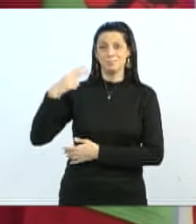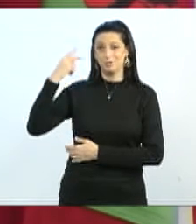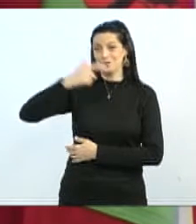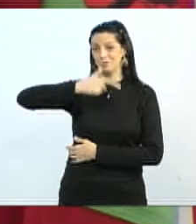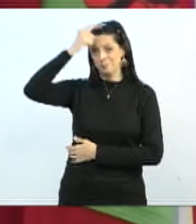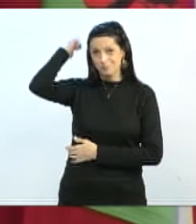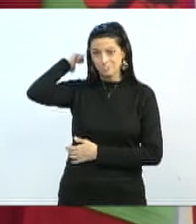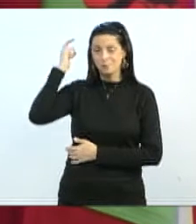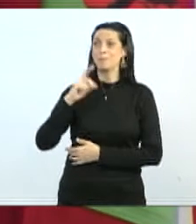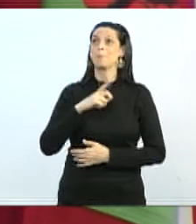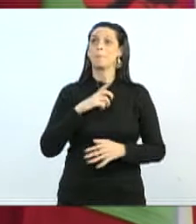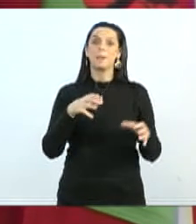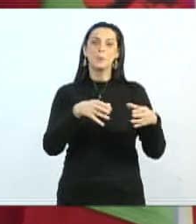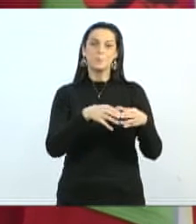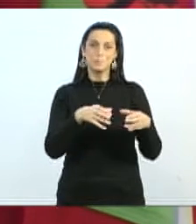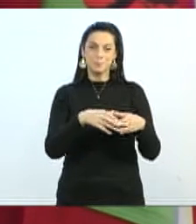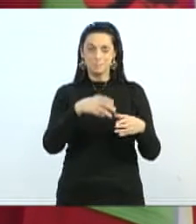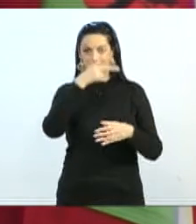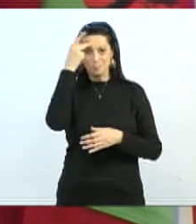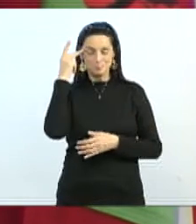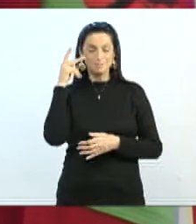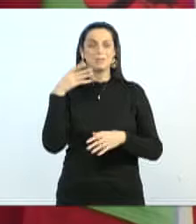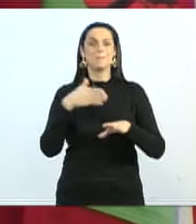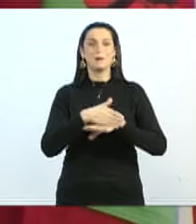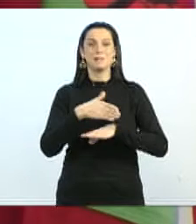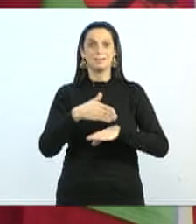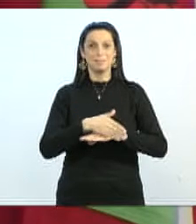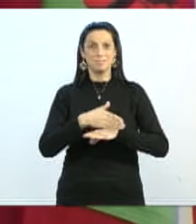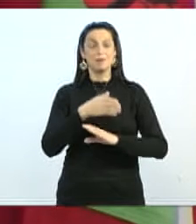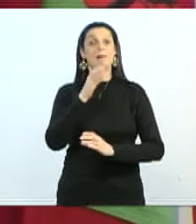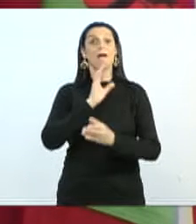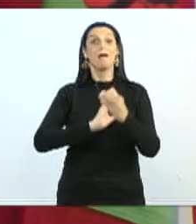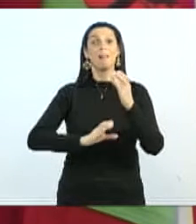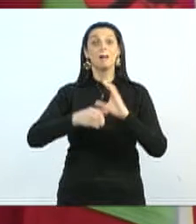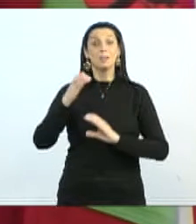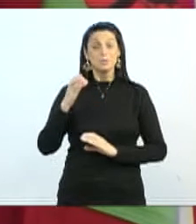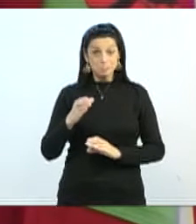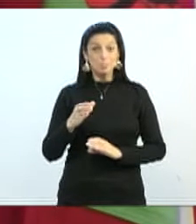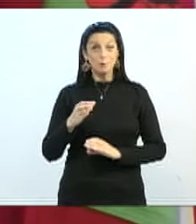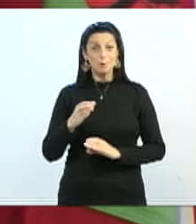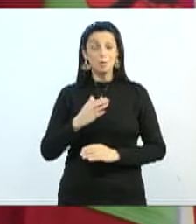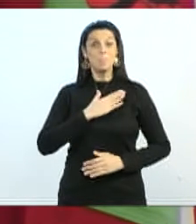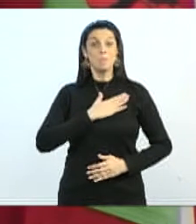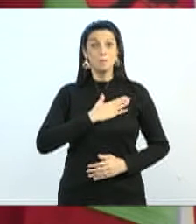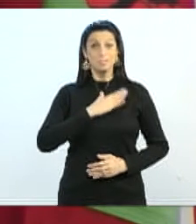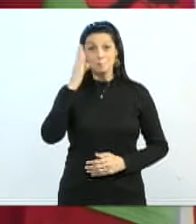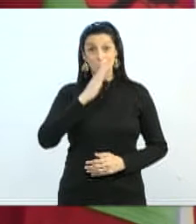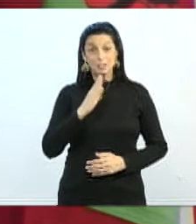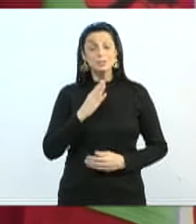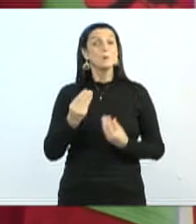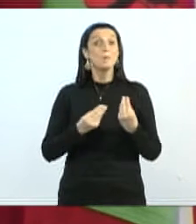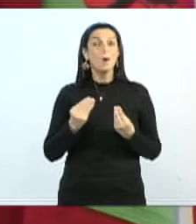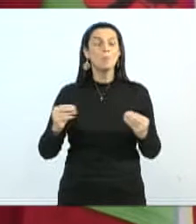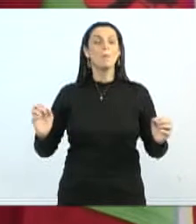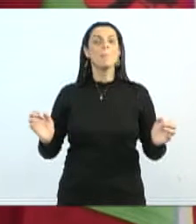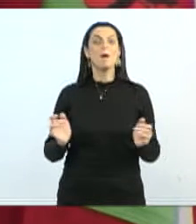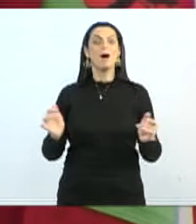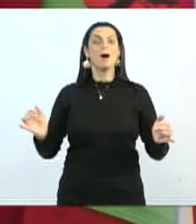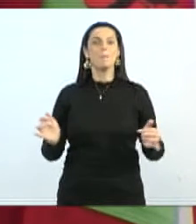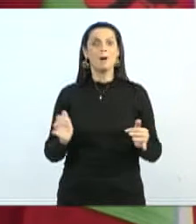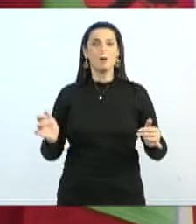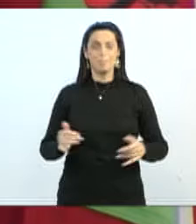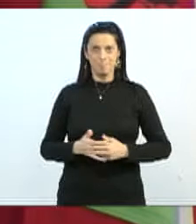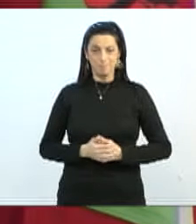da Fábrica de Gaiteiros, inclusive, cantou o hino nacional com a gaita, foi emocionante. Também teve a apresentação